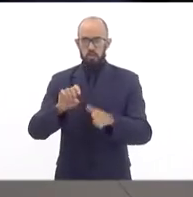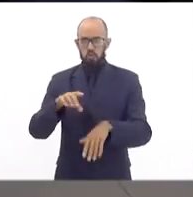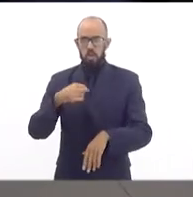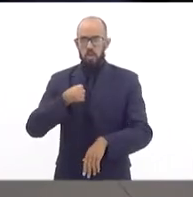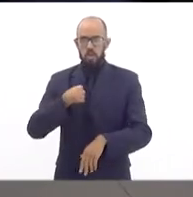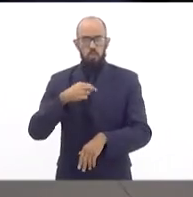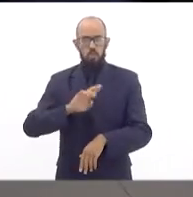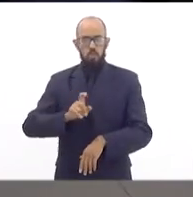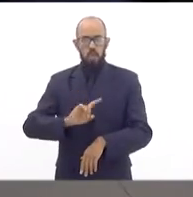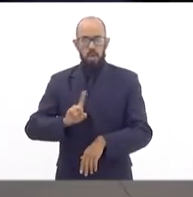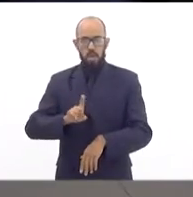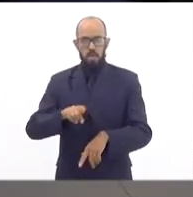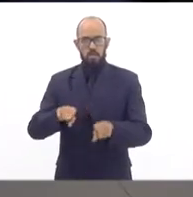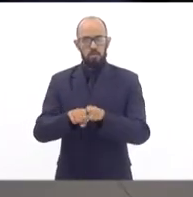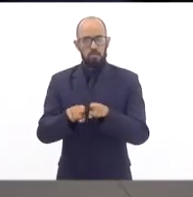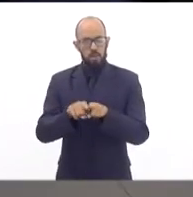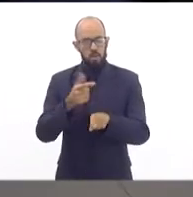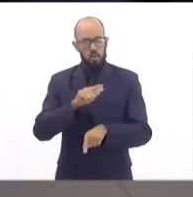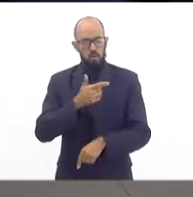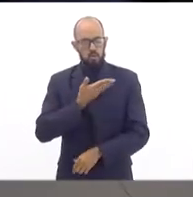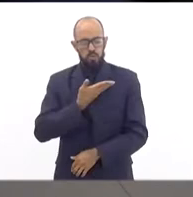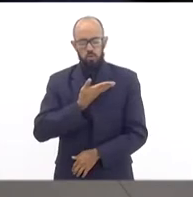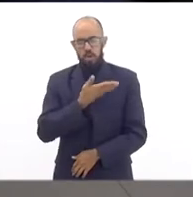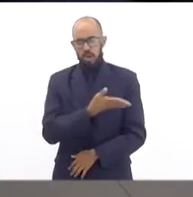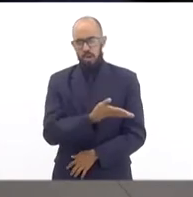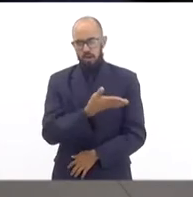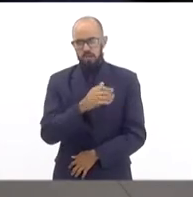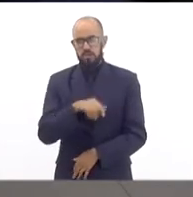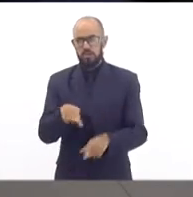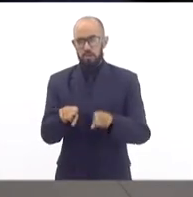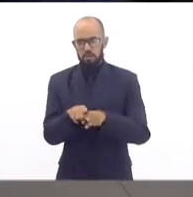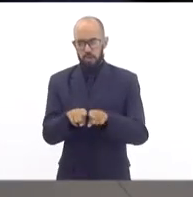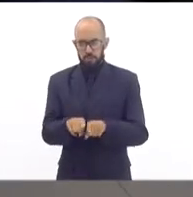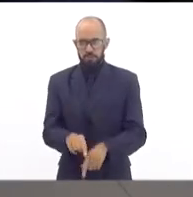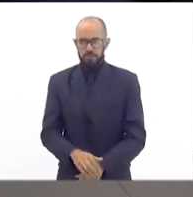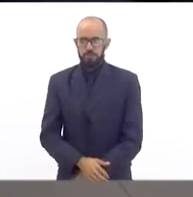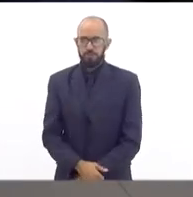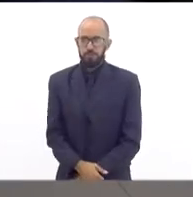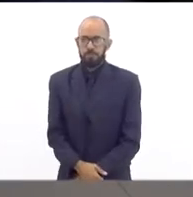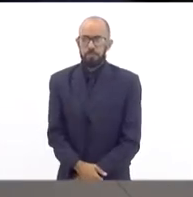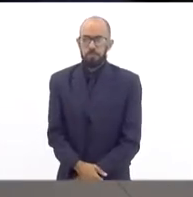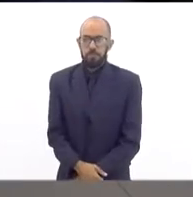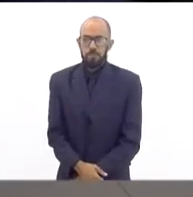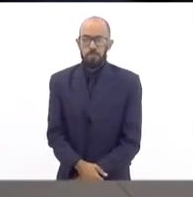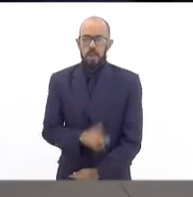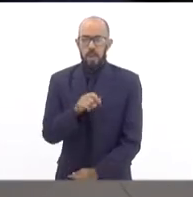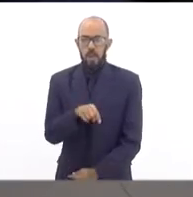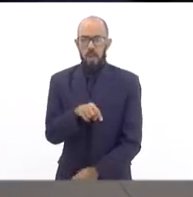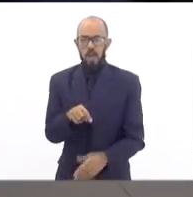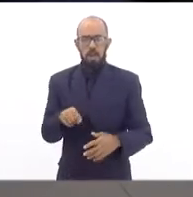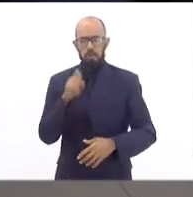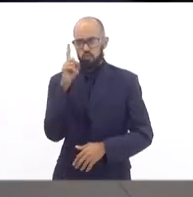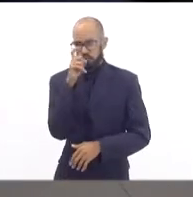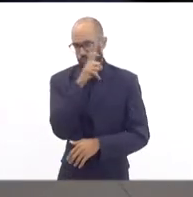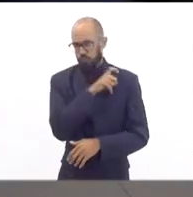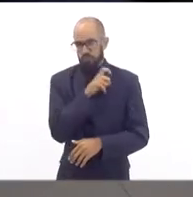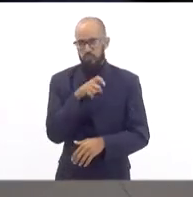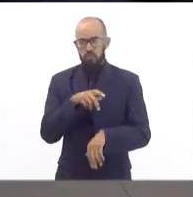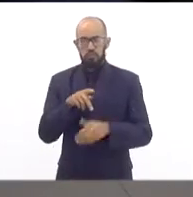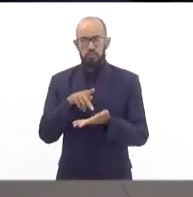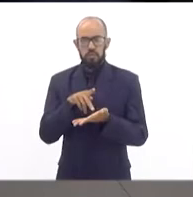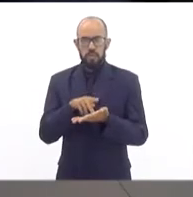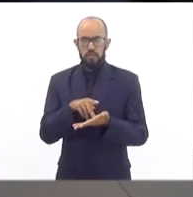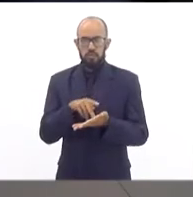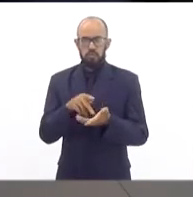outras colegas. Entendeu? É completamente difícil. Está difícil mesmo. Não